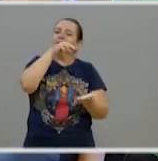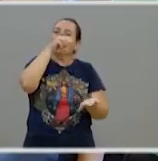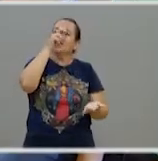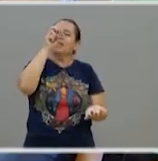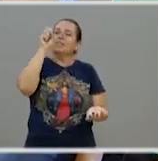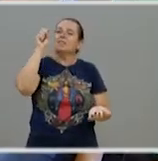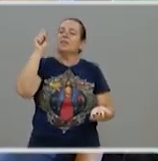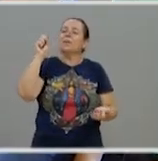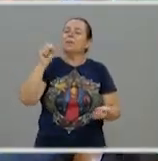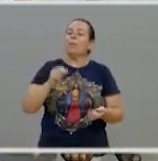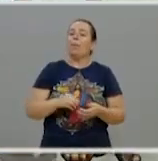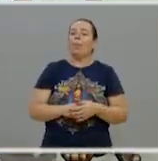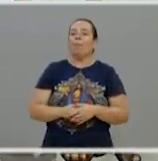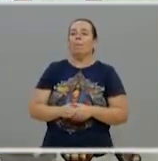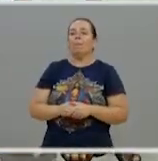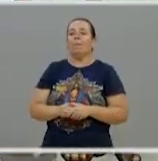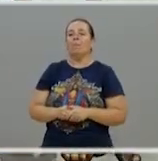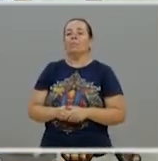A mão e canta.